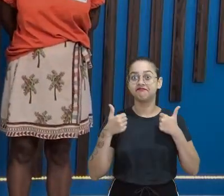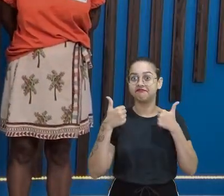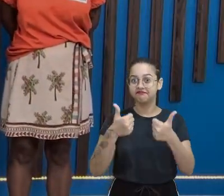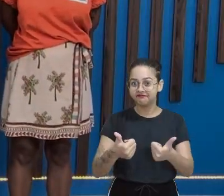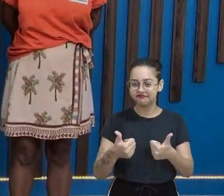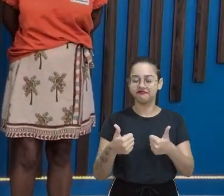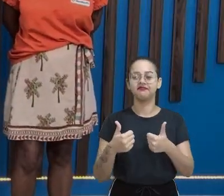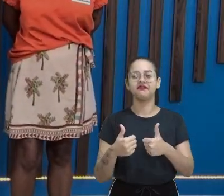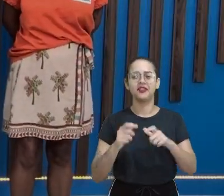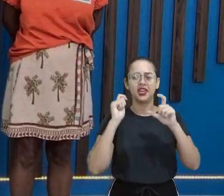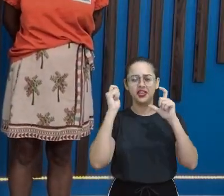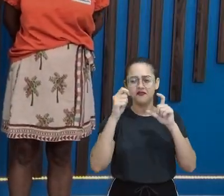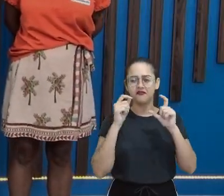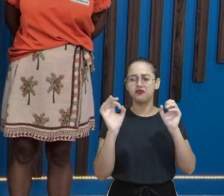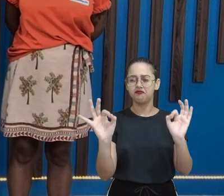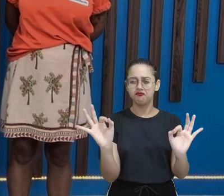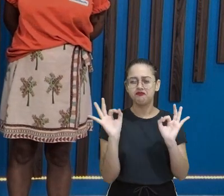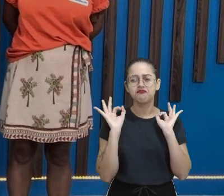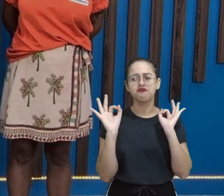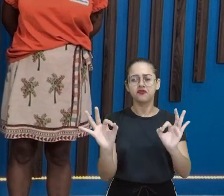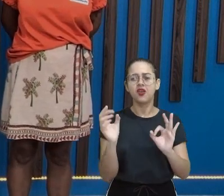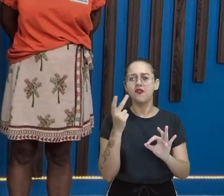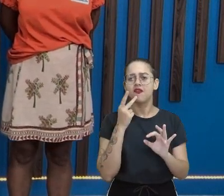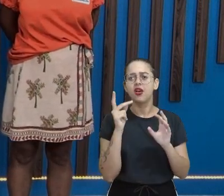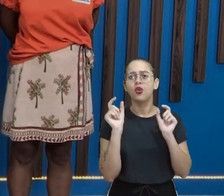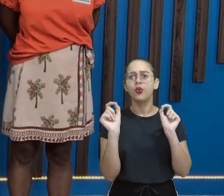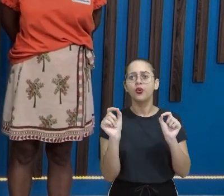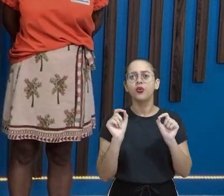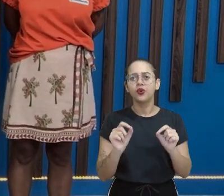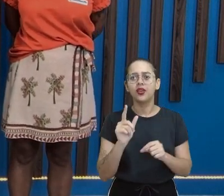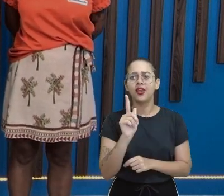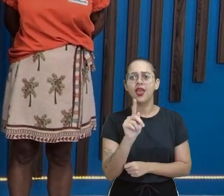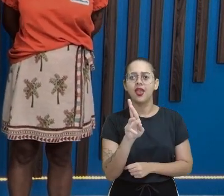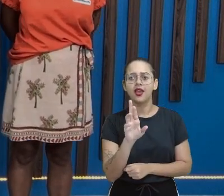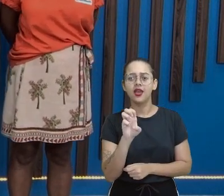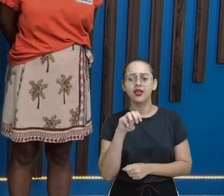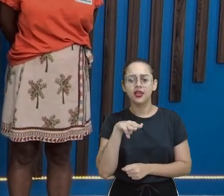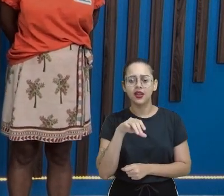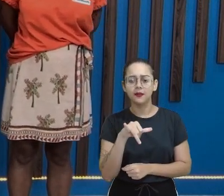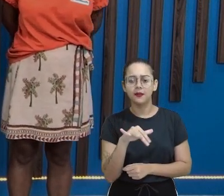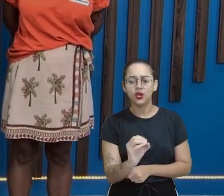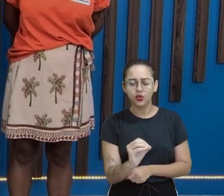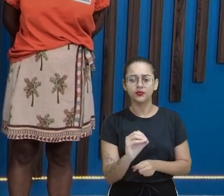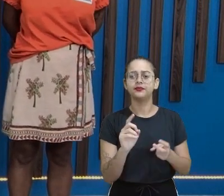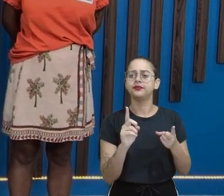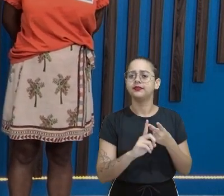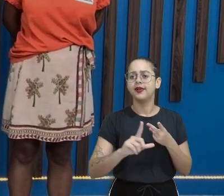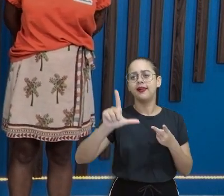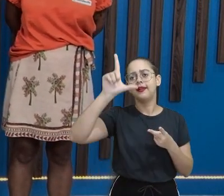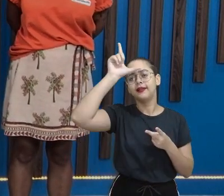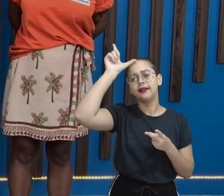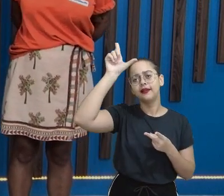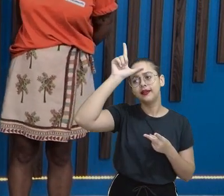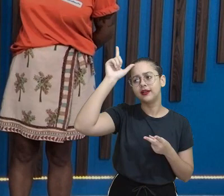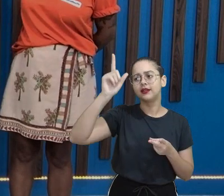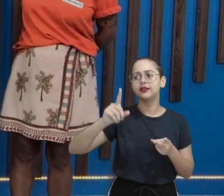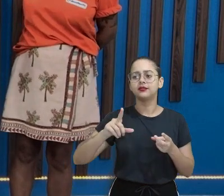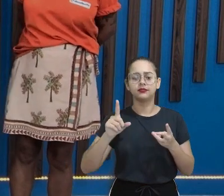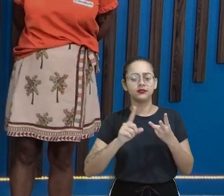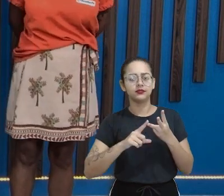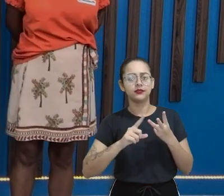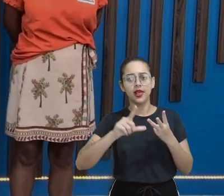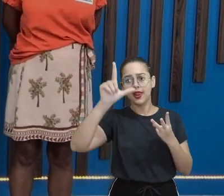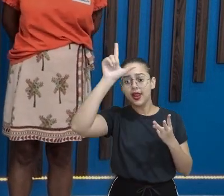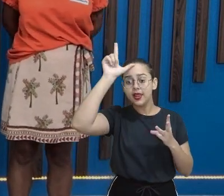Ó, que vídeo massa, né? Então falou sobre o Grêmio Estudantil, falou sobre liderança. Líder, né? Comunitário.